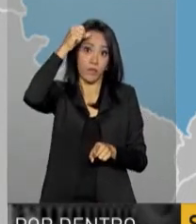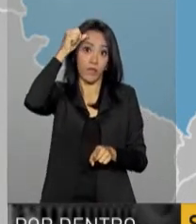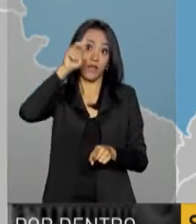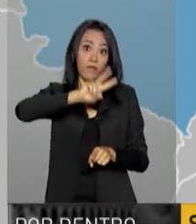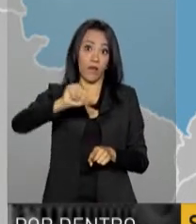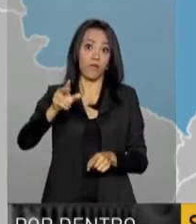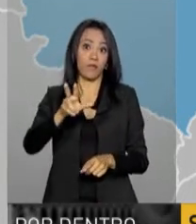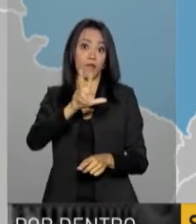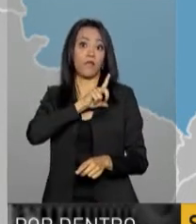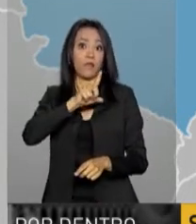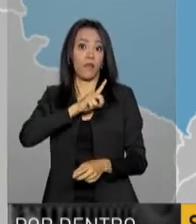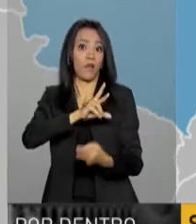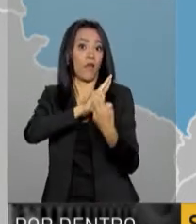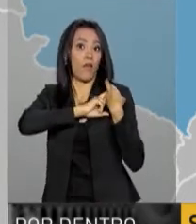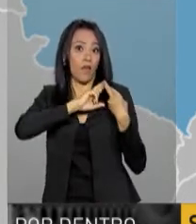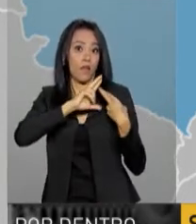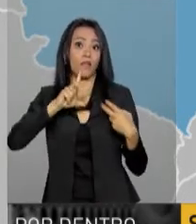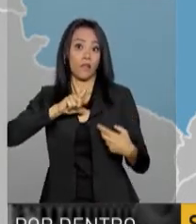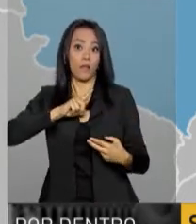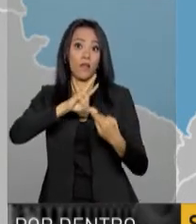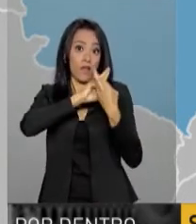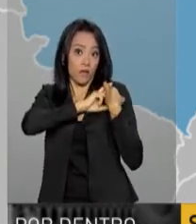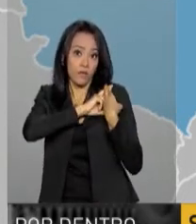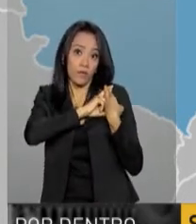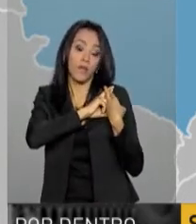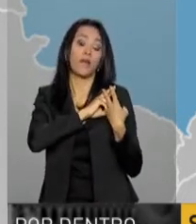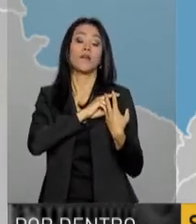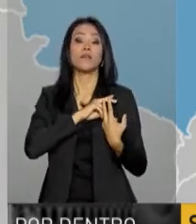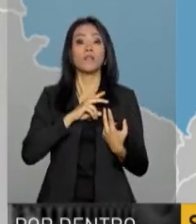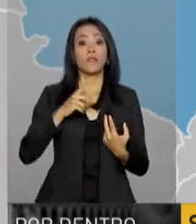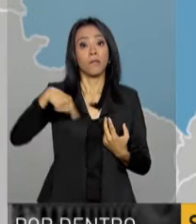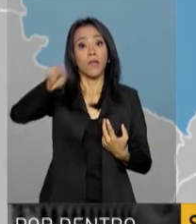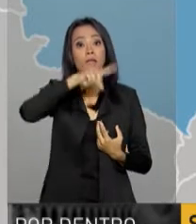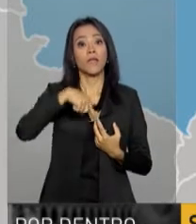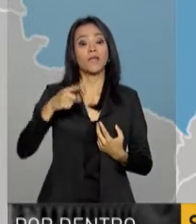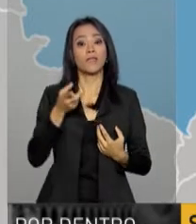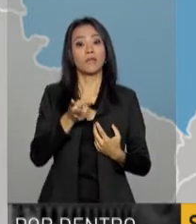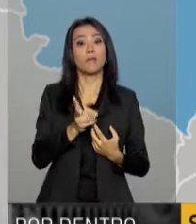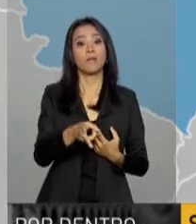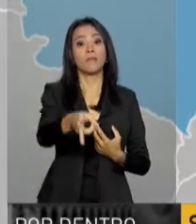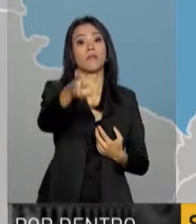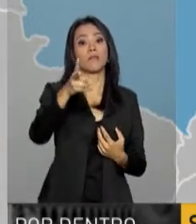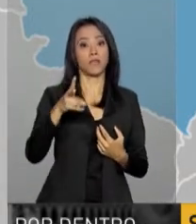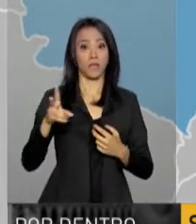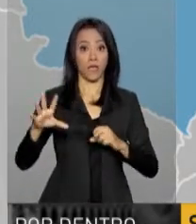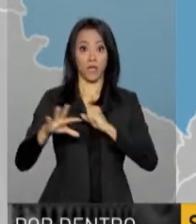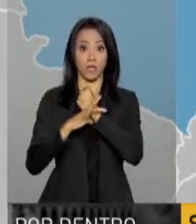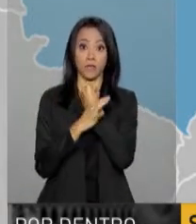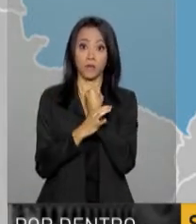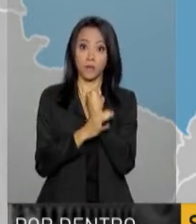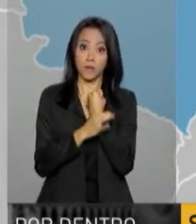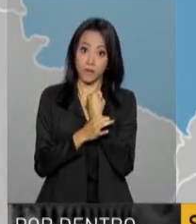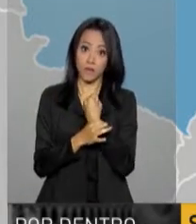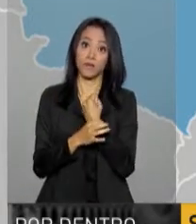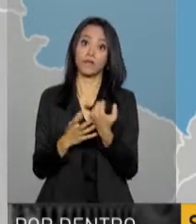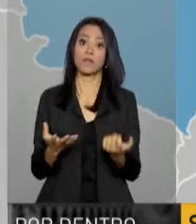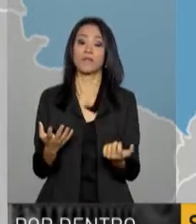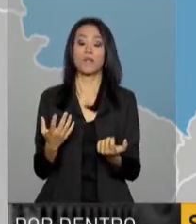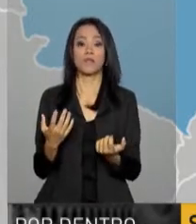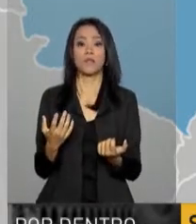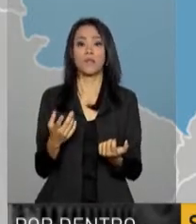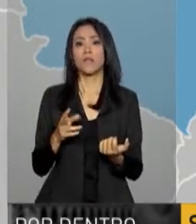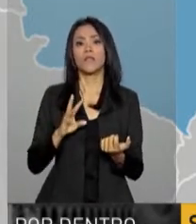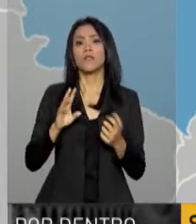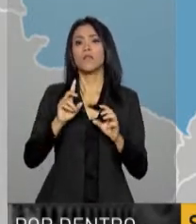pela o mantém a torre é poder dar segurança a todos inclusive vai ser disponibilizada pelo governo federal e não é